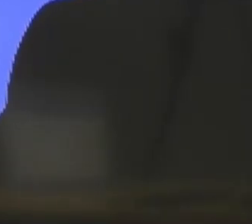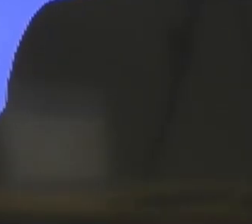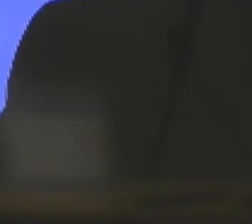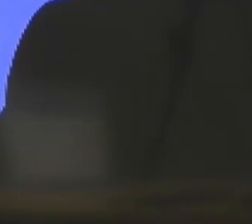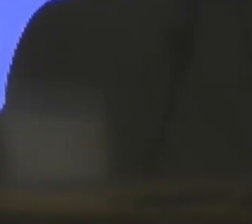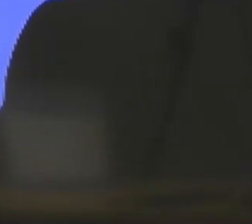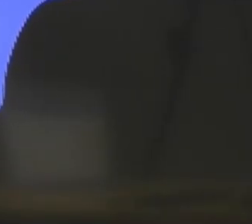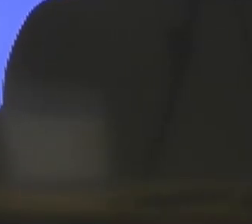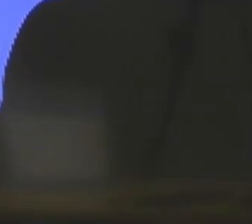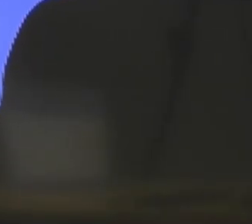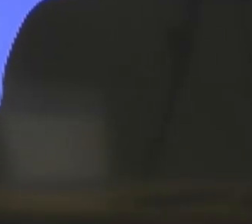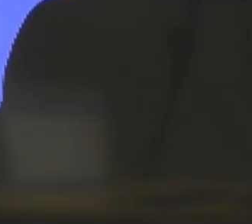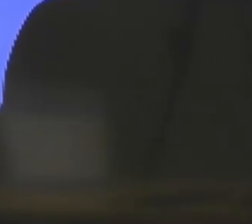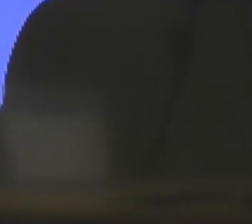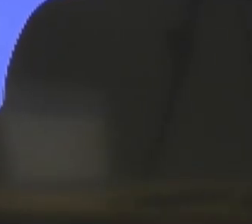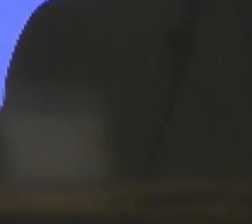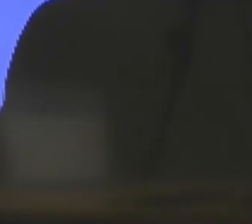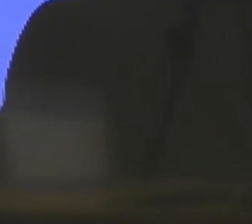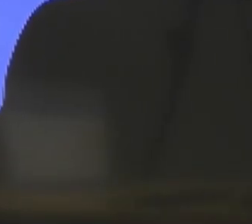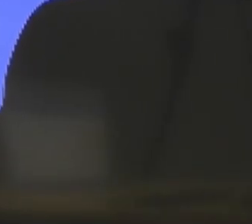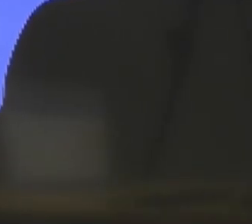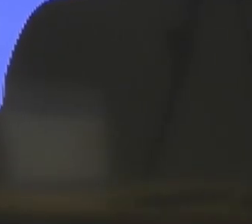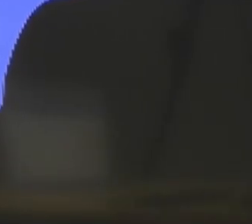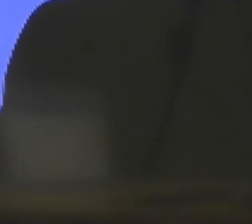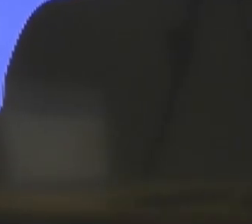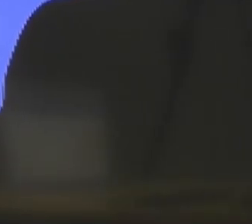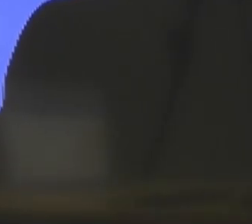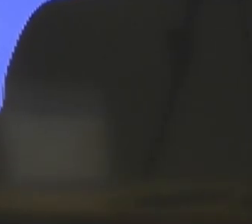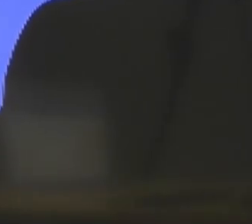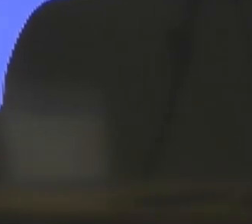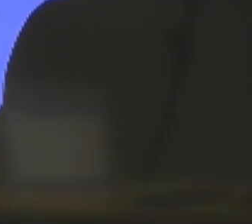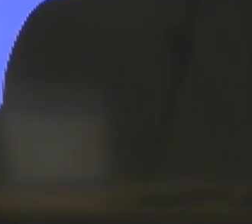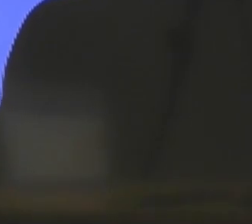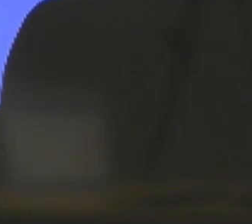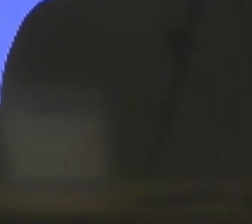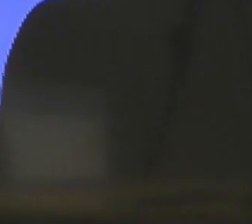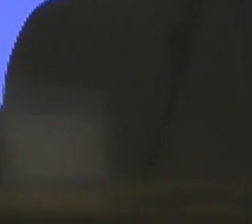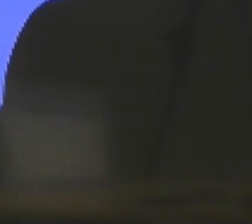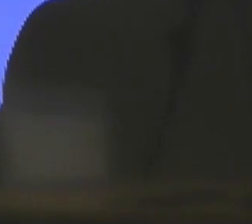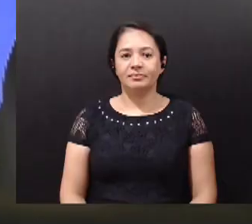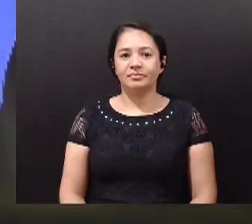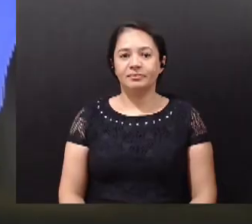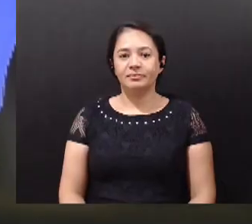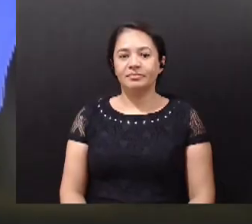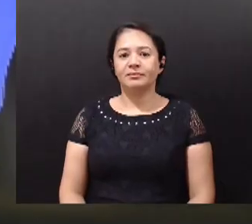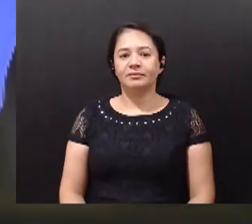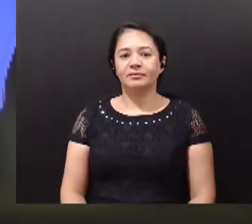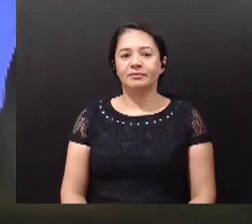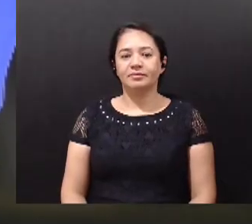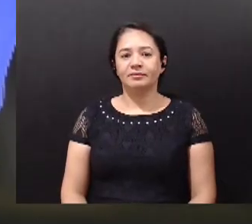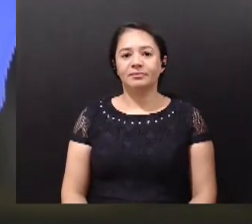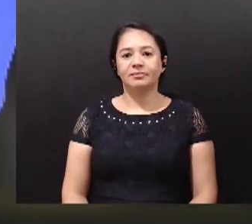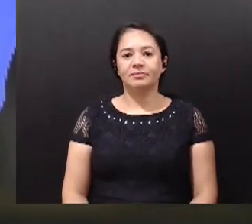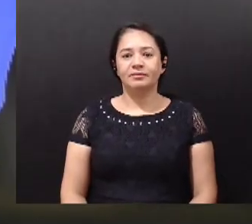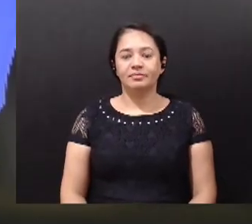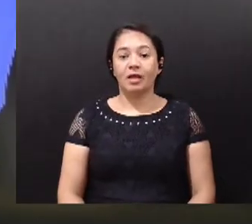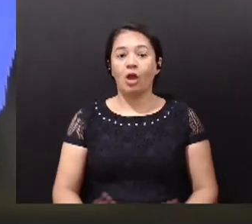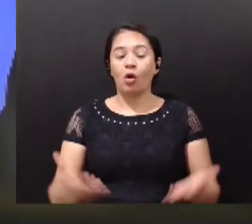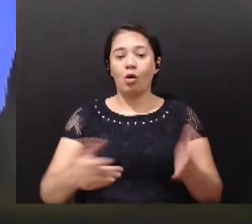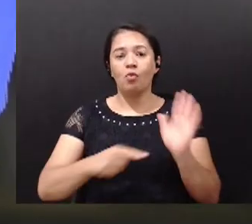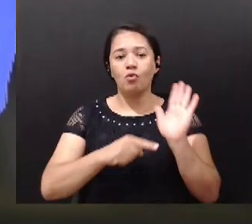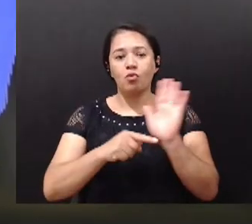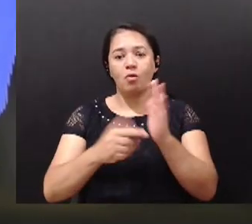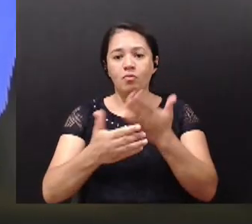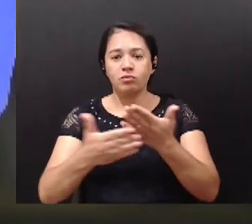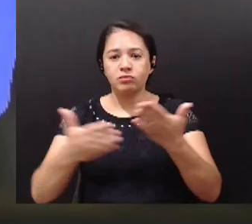Está no ar o quadro É Seu Direito, aqui na TV Câmara Campinas. O quadro que ajuda você a